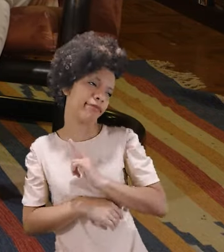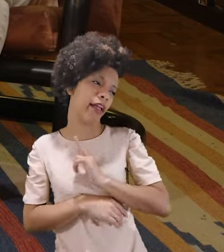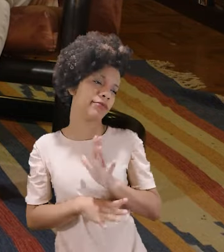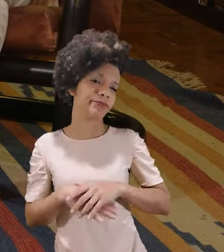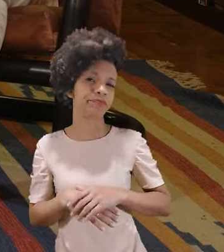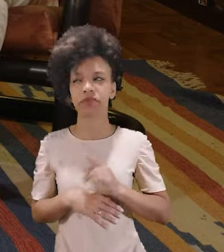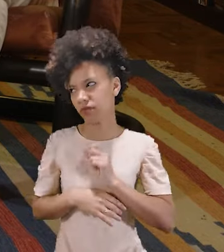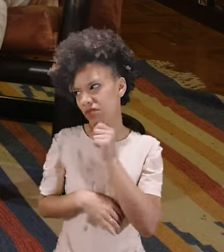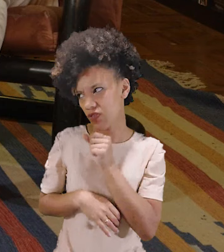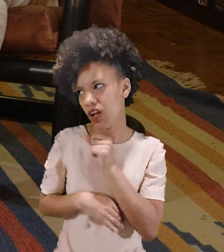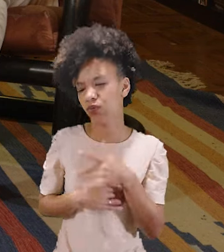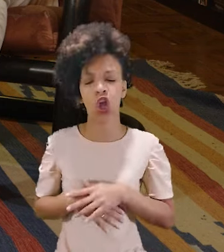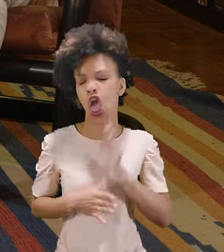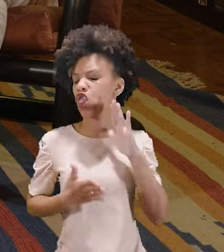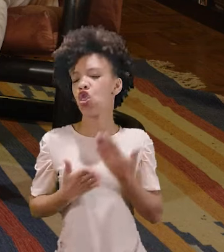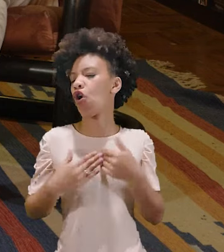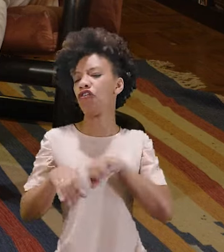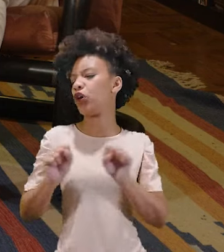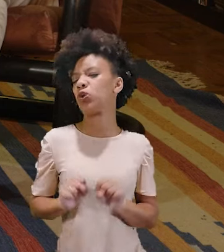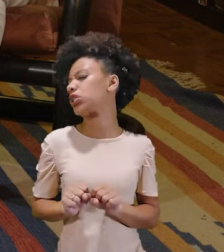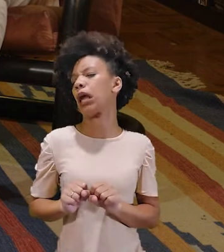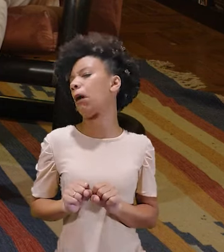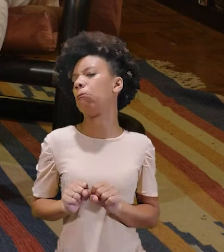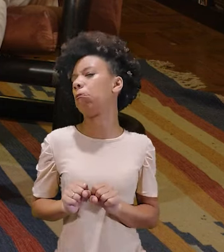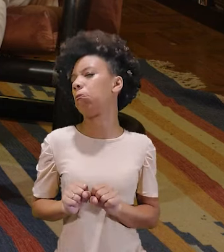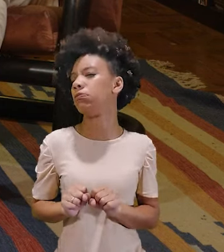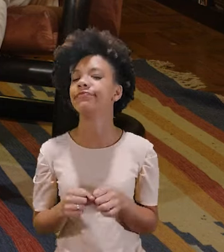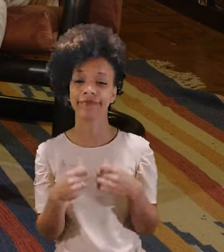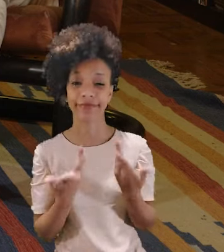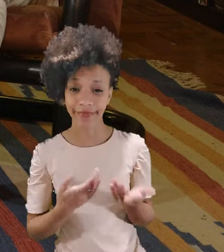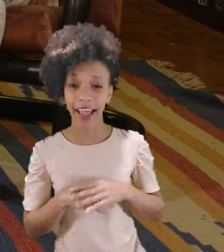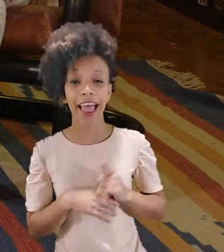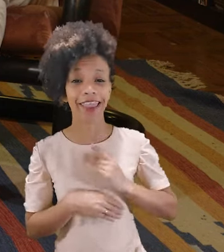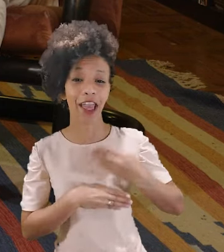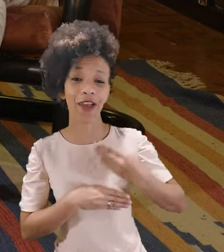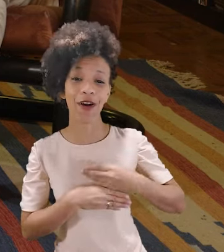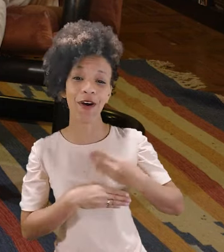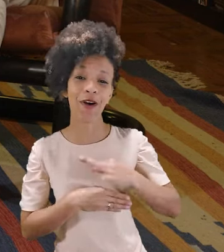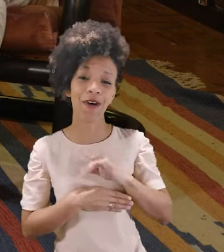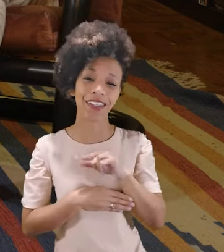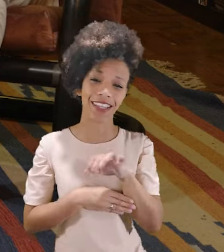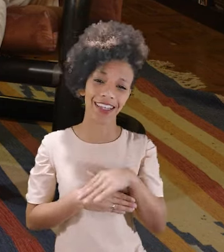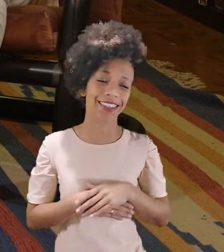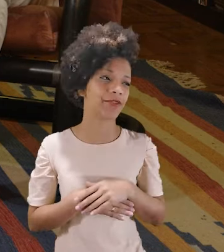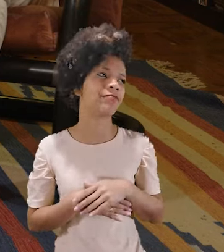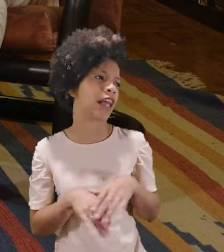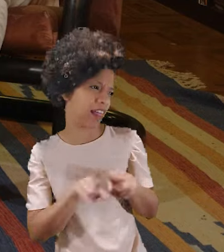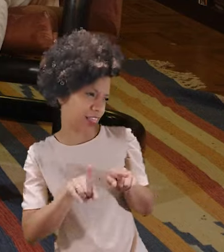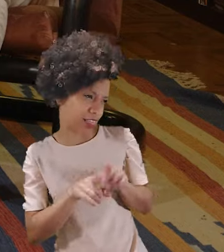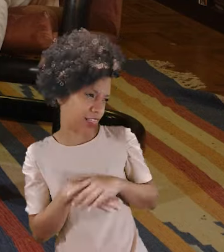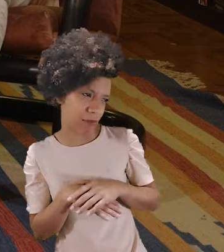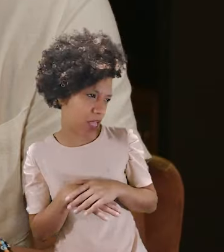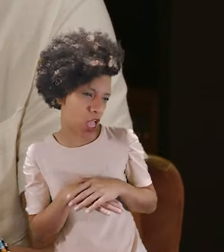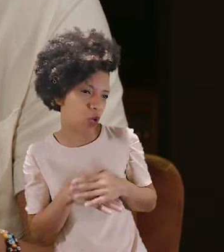existe os próximos Hum Tem uns Vec não confiram o sistema Pois é mas os taxistas dos mesmo que não faz